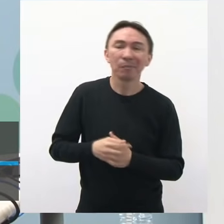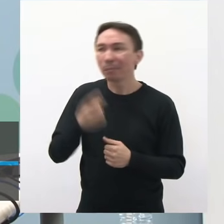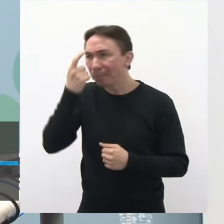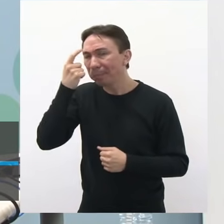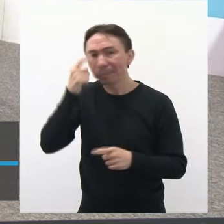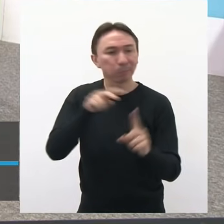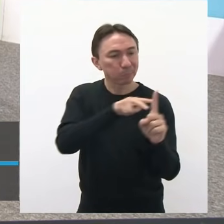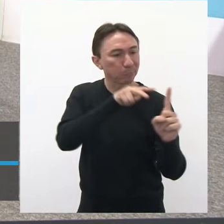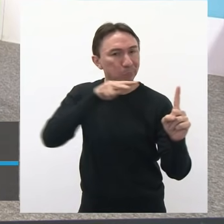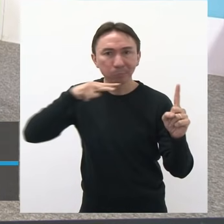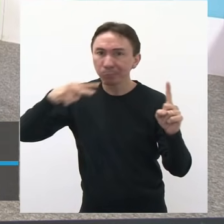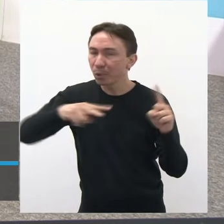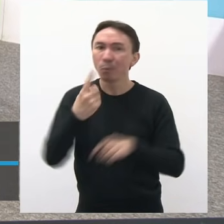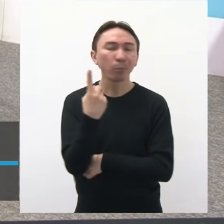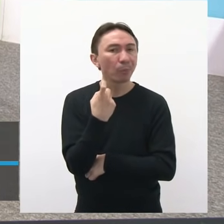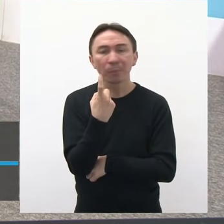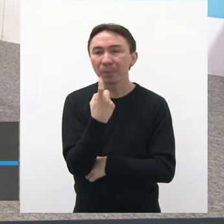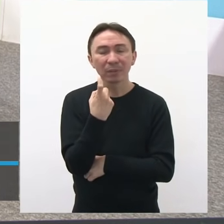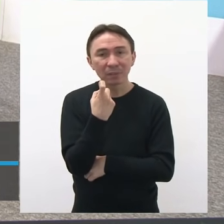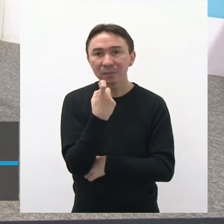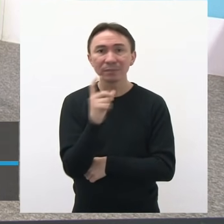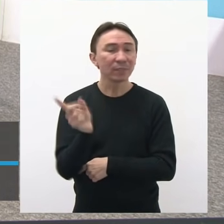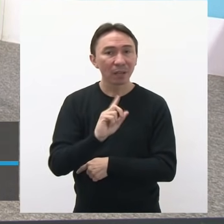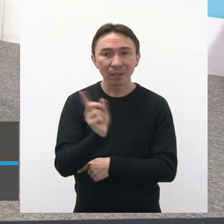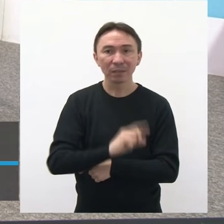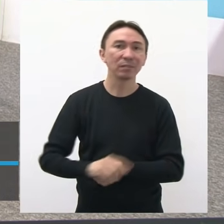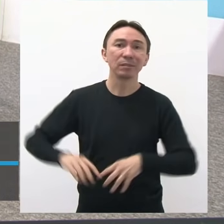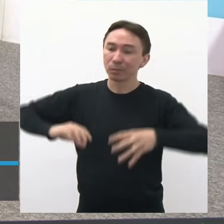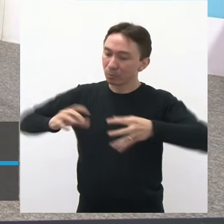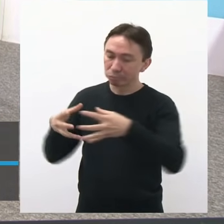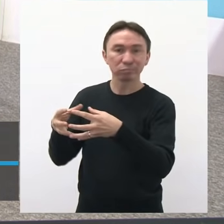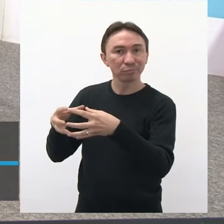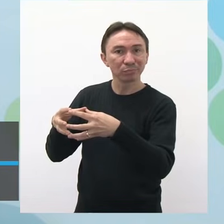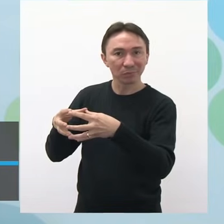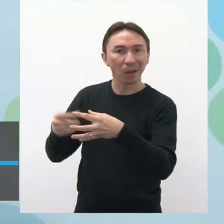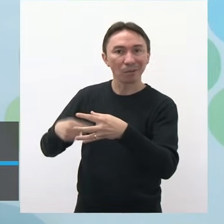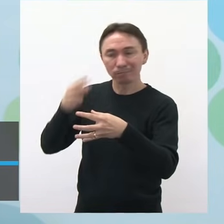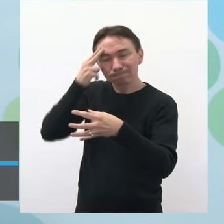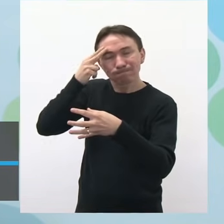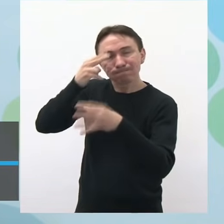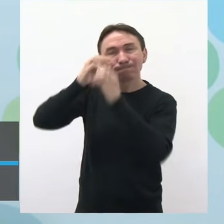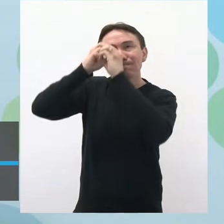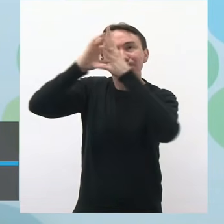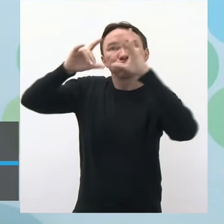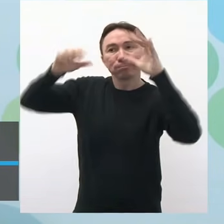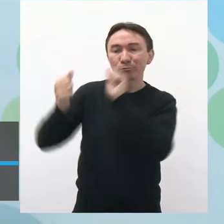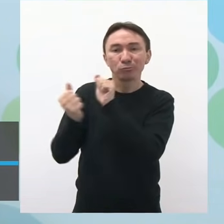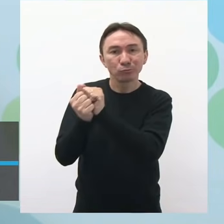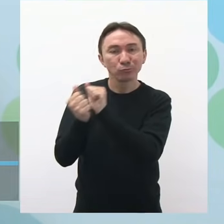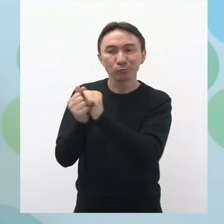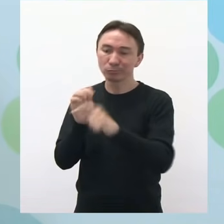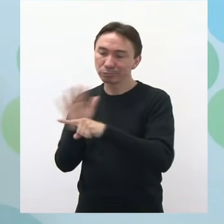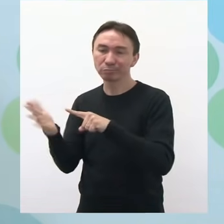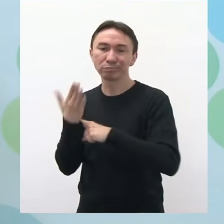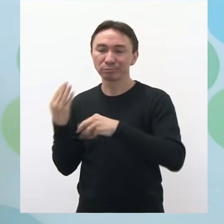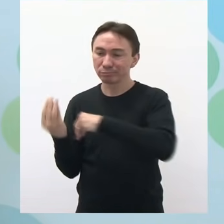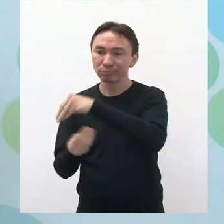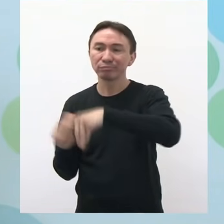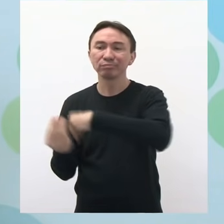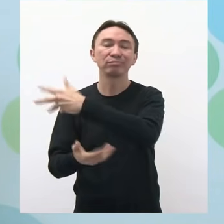né? Então a gente tem que sonhar coletivamente. E aí, falando em sonhar coletivamente, a gente sabe